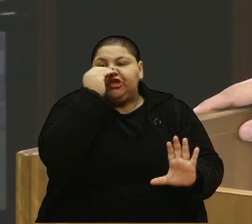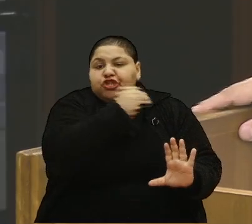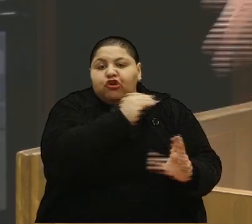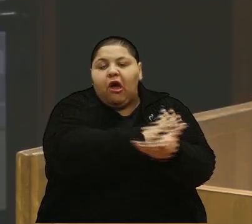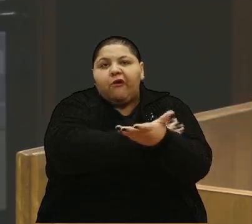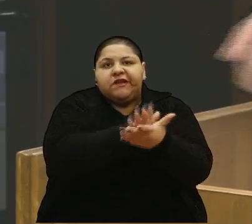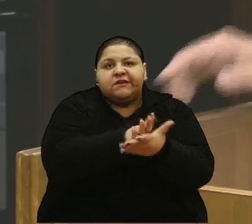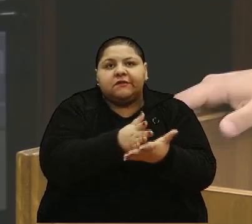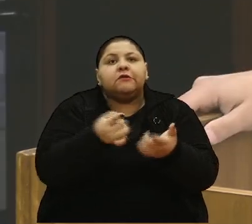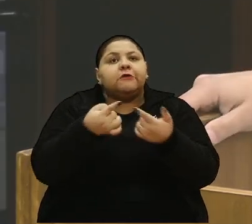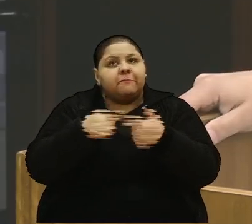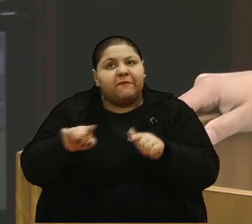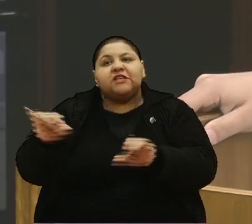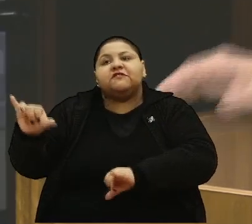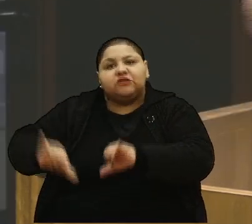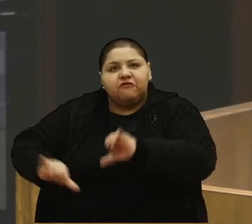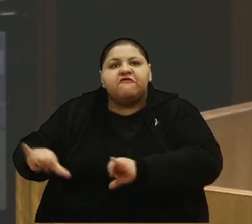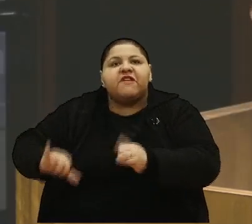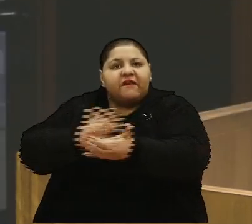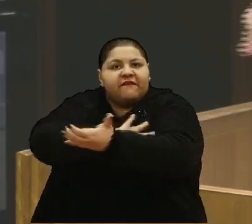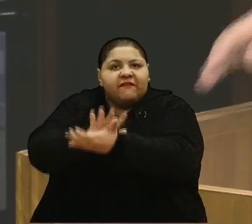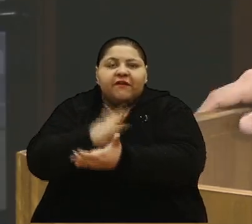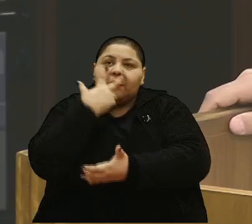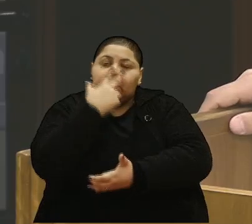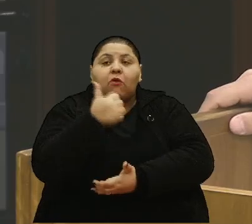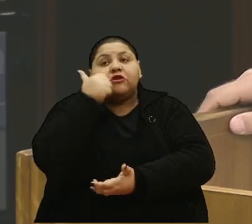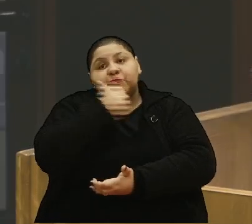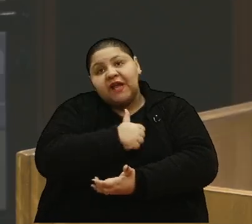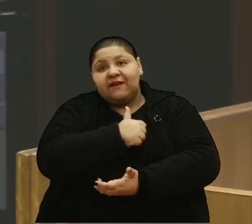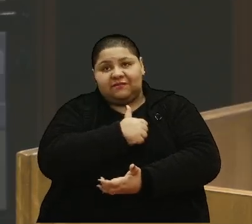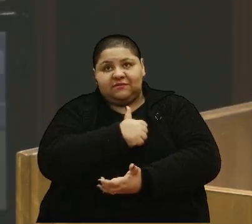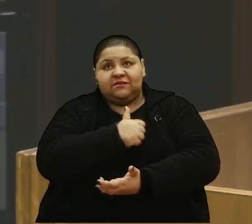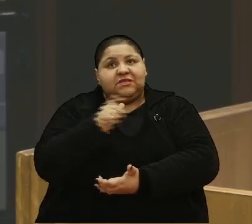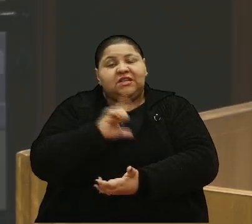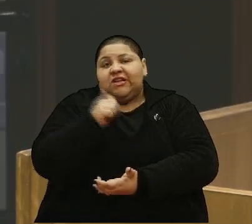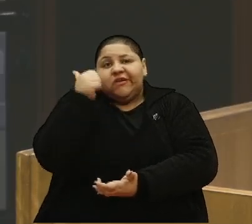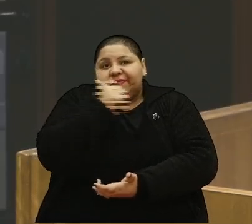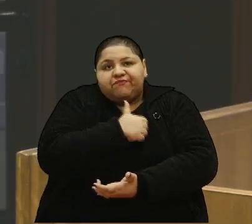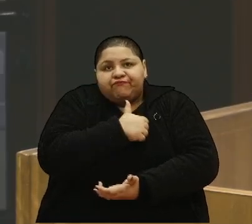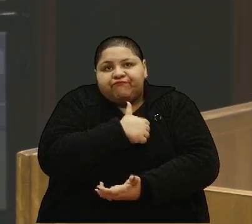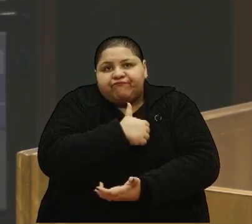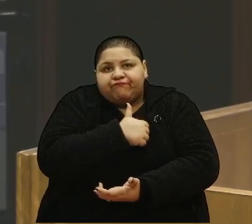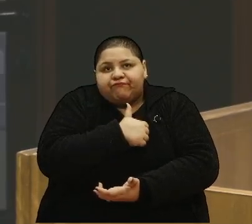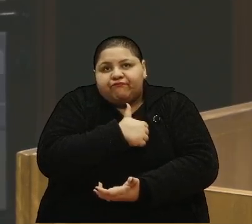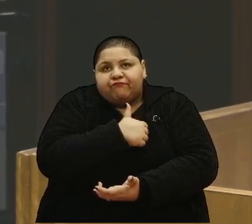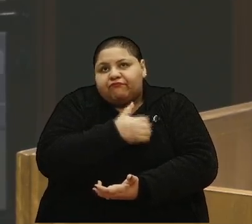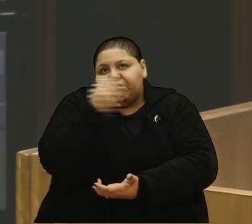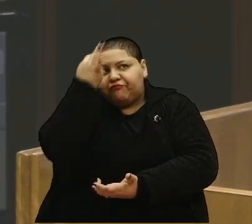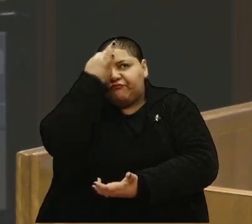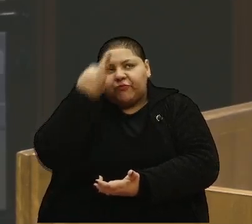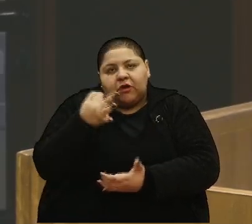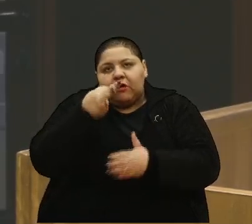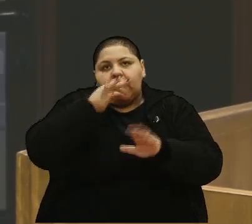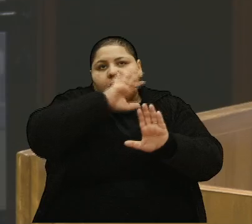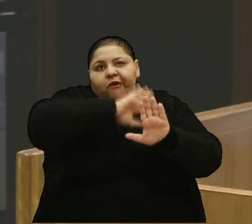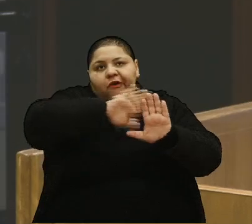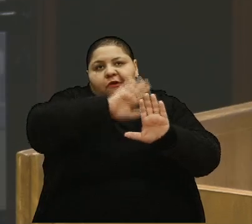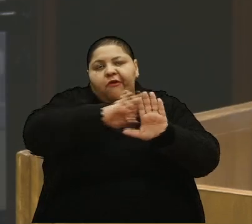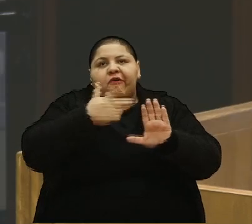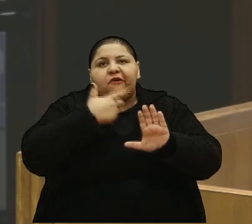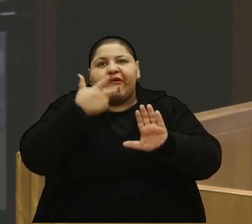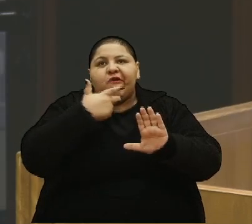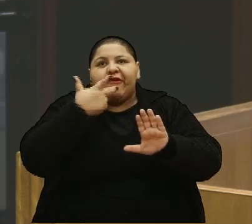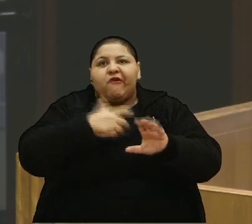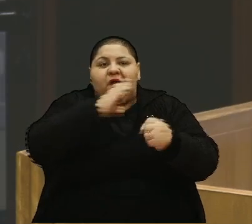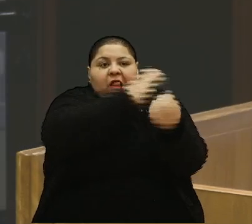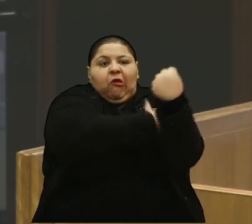racismo, mas ela vai sofrer racismo. Bem como as mulheres. Tem mulheres que, por uma compreensão ideológica, dizem que o